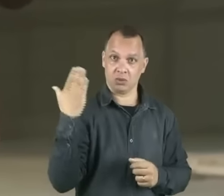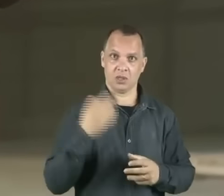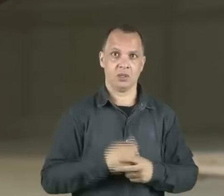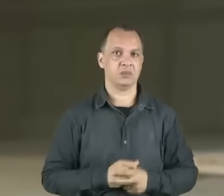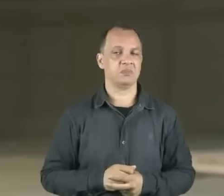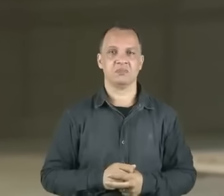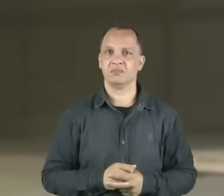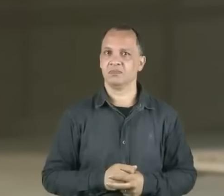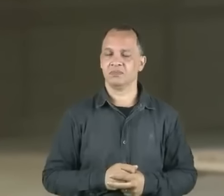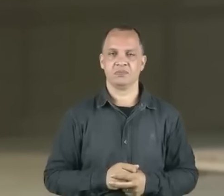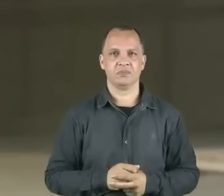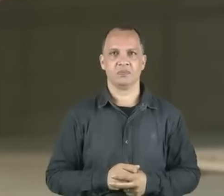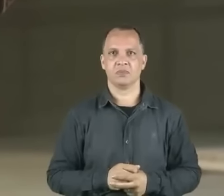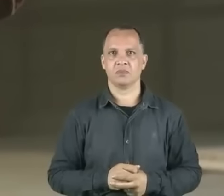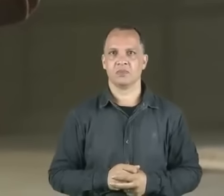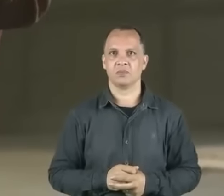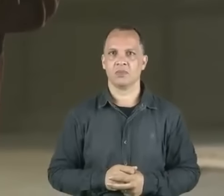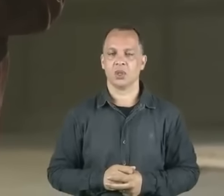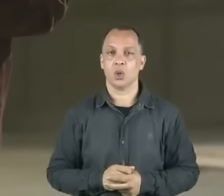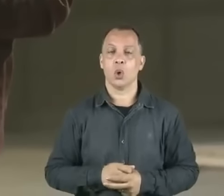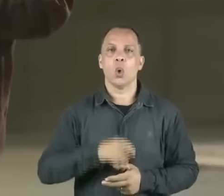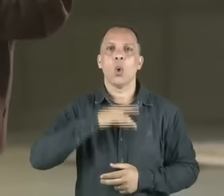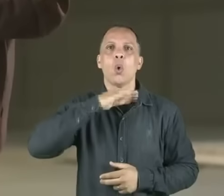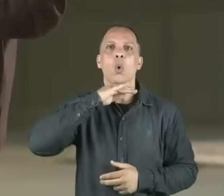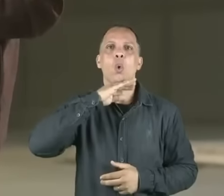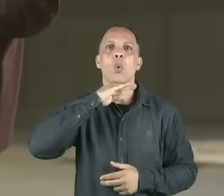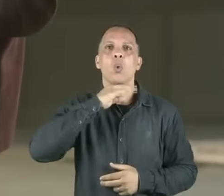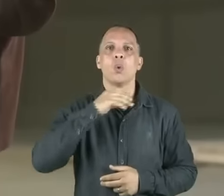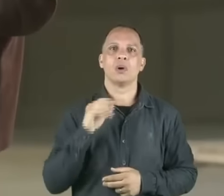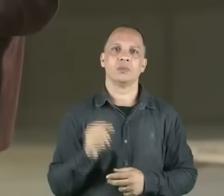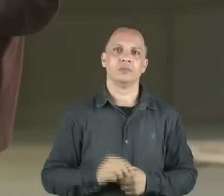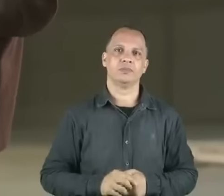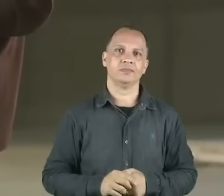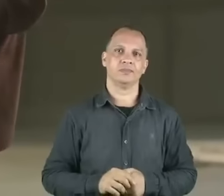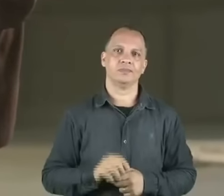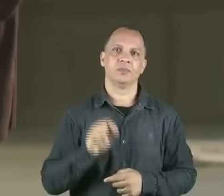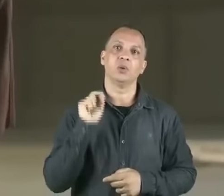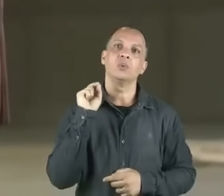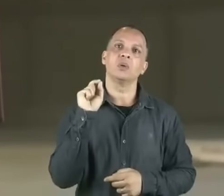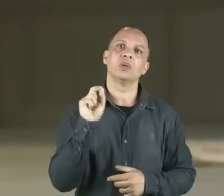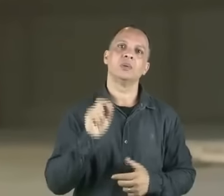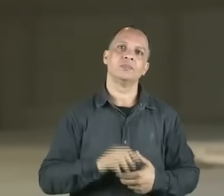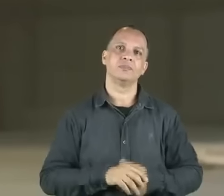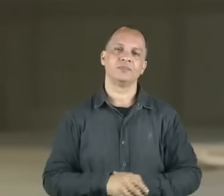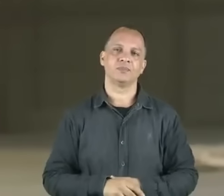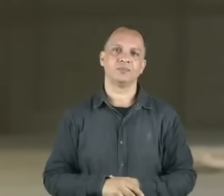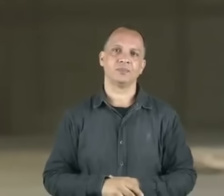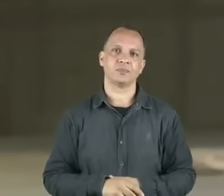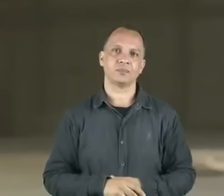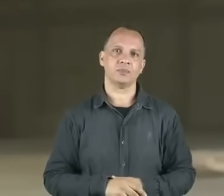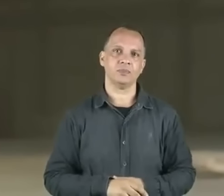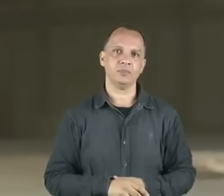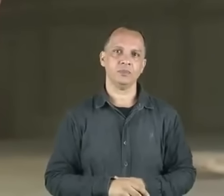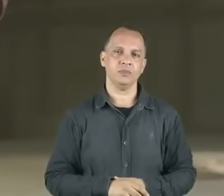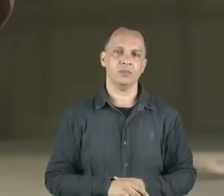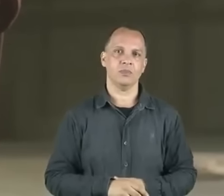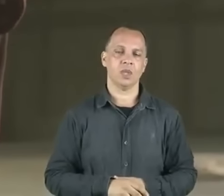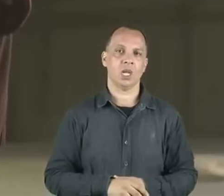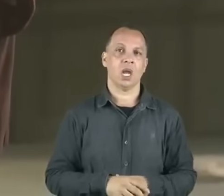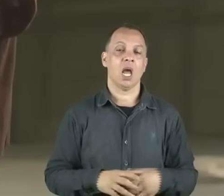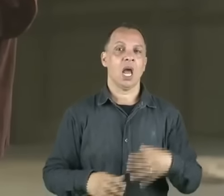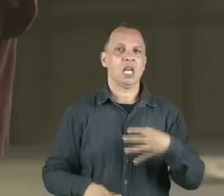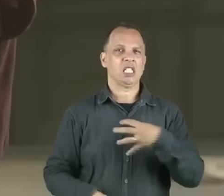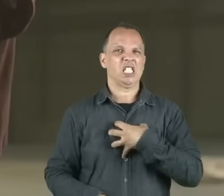dia mal e é que nesse dia pode ser que Deus evapore para